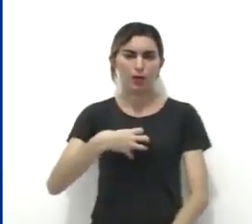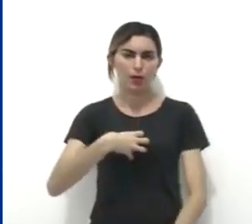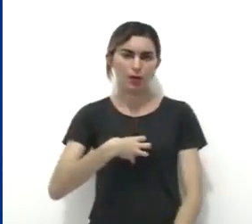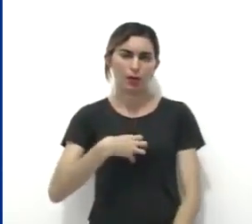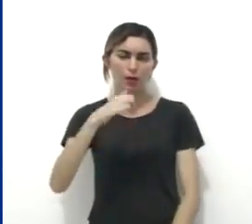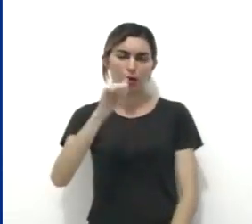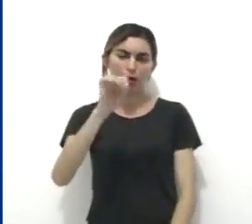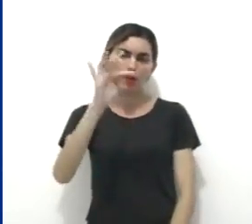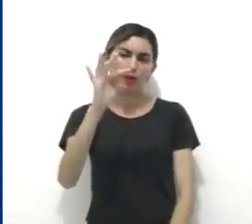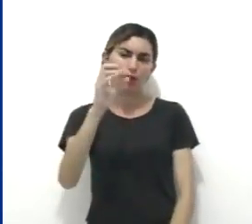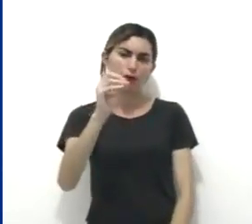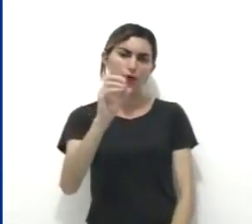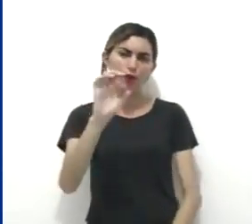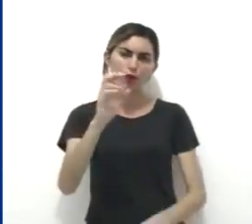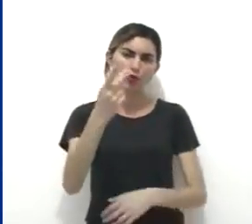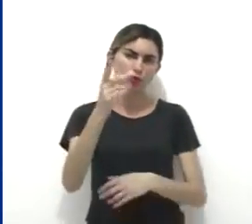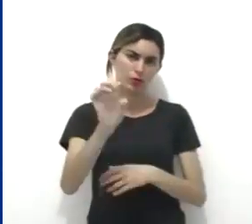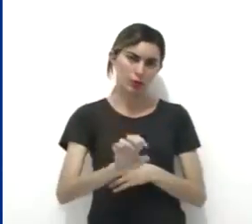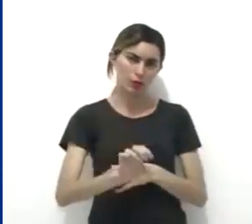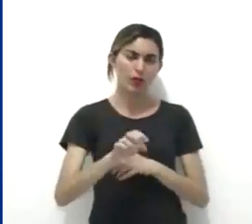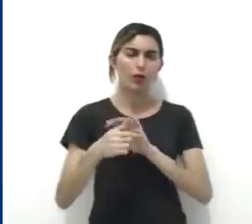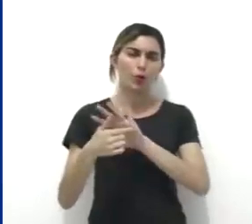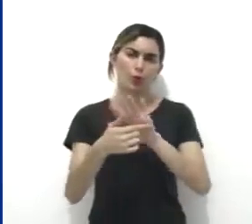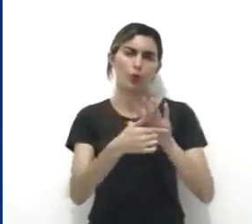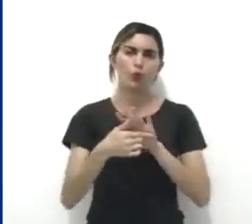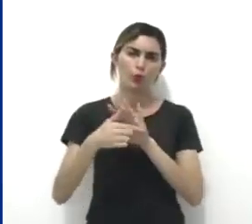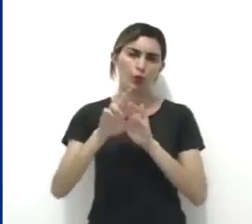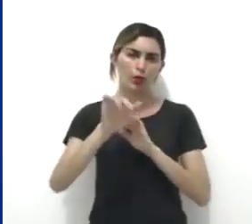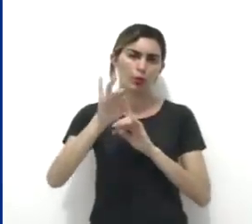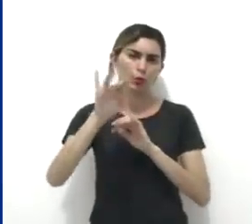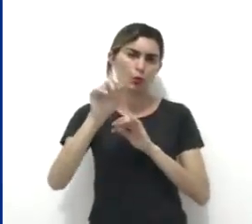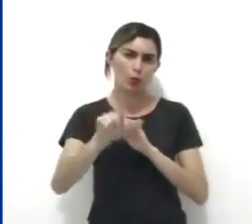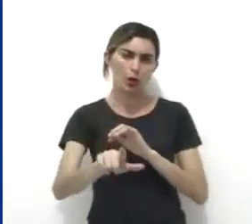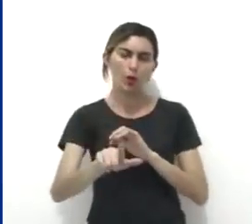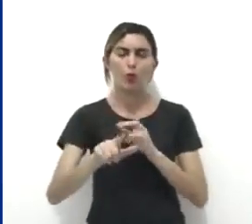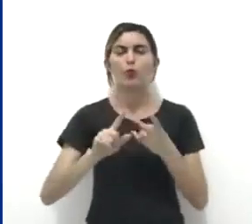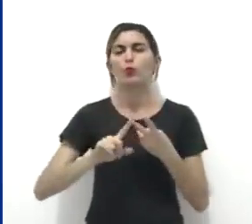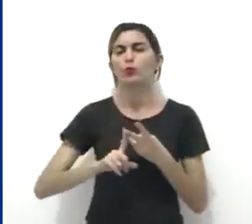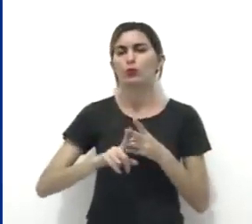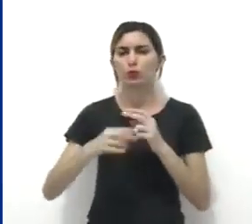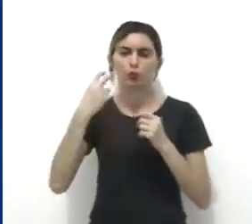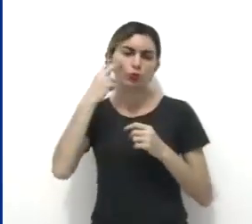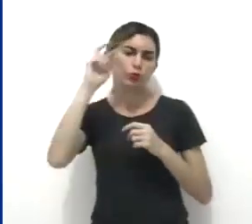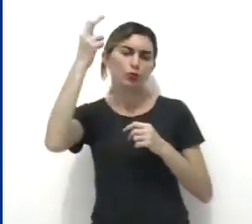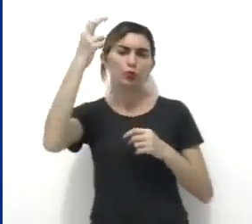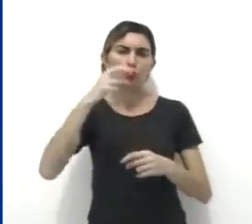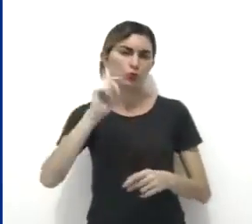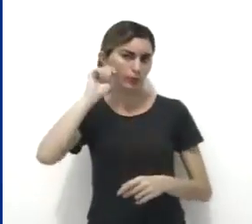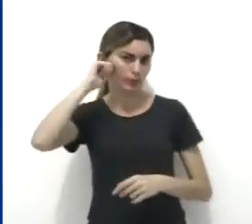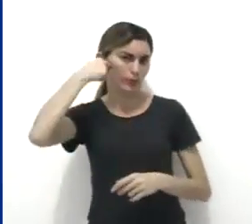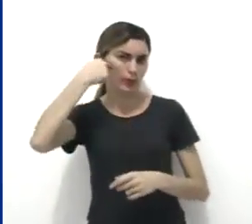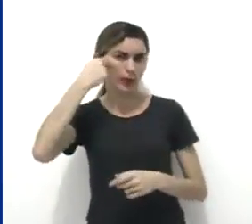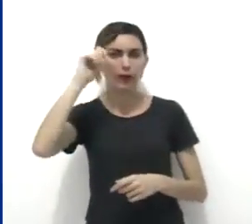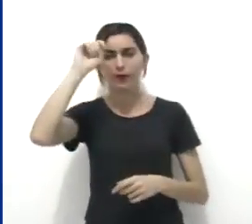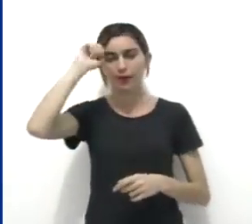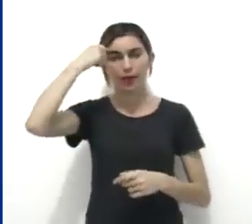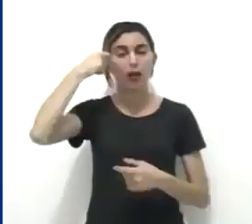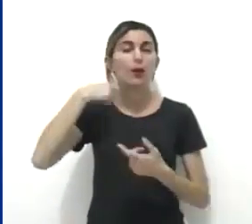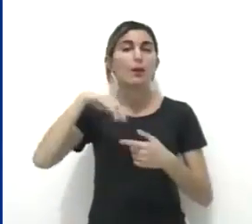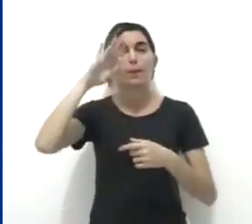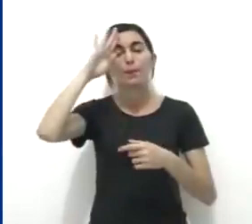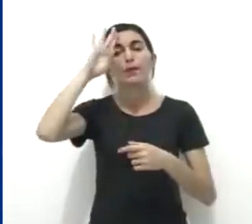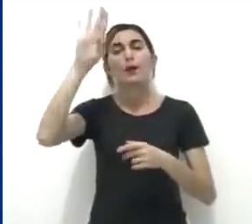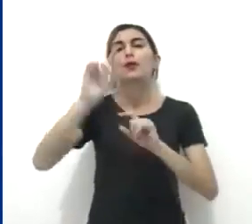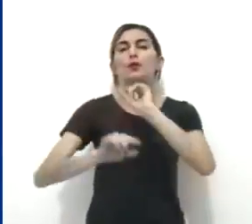O afoxé traz como principal foco o elemento ritualístico e místico da cultura negra, onde o